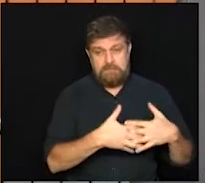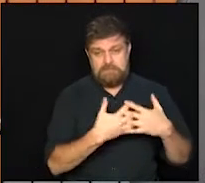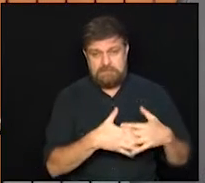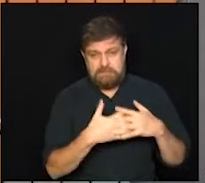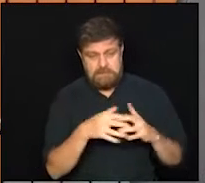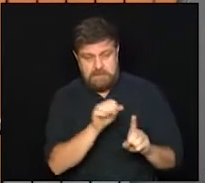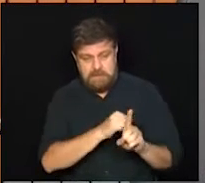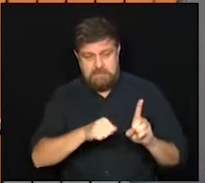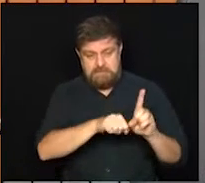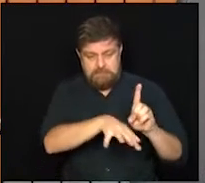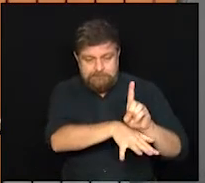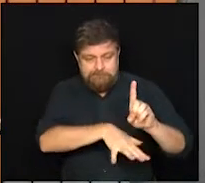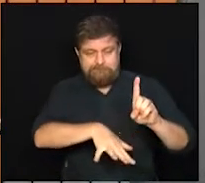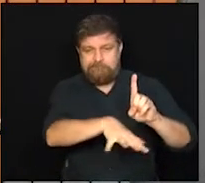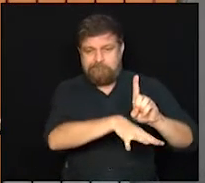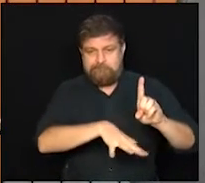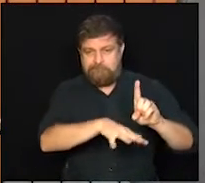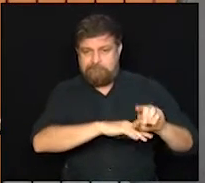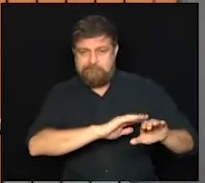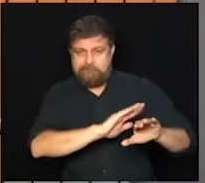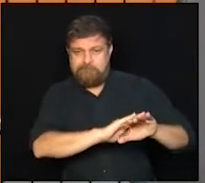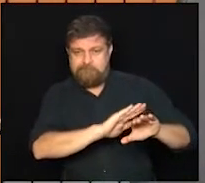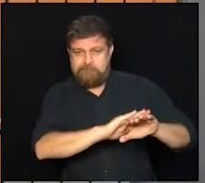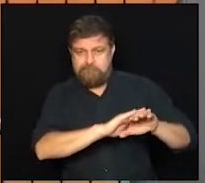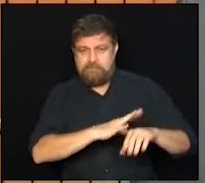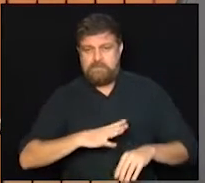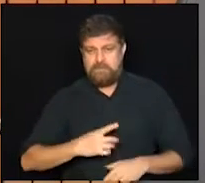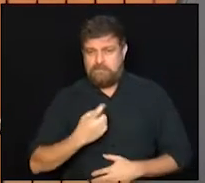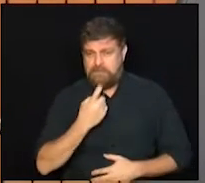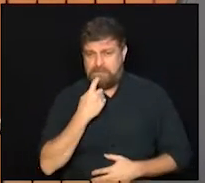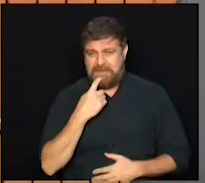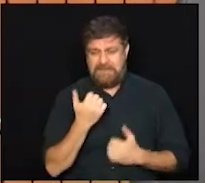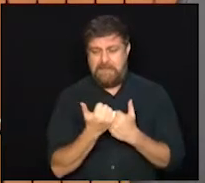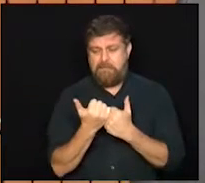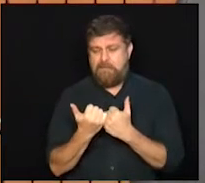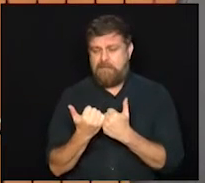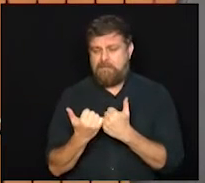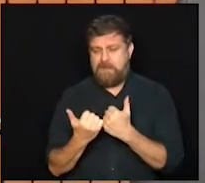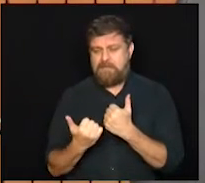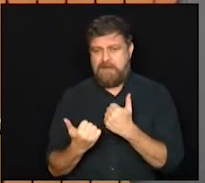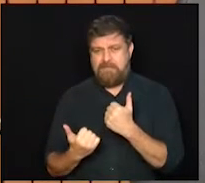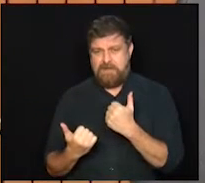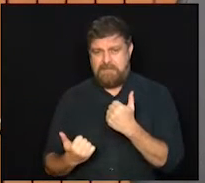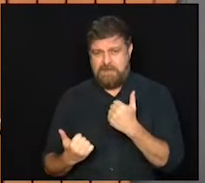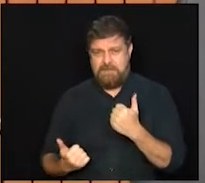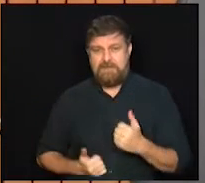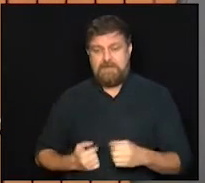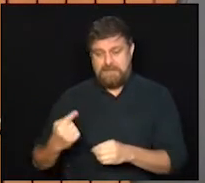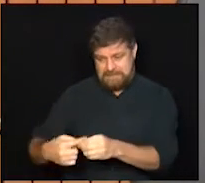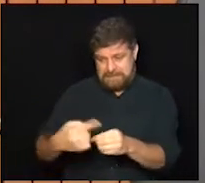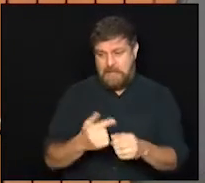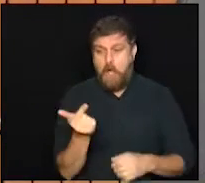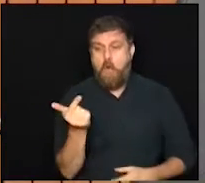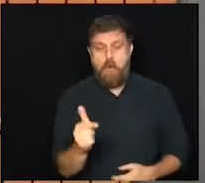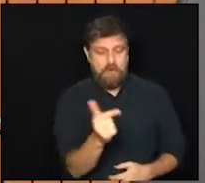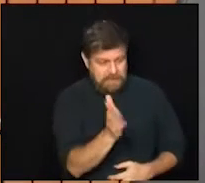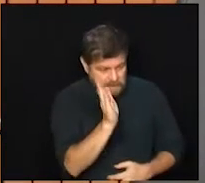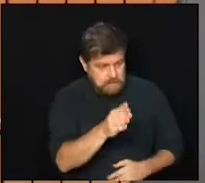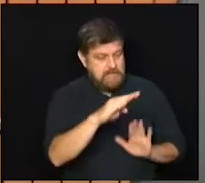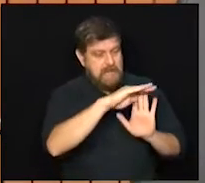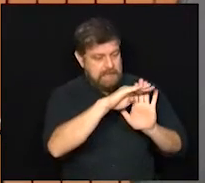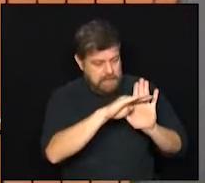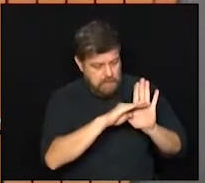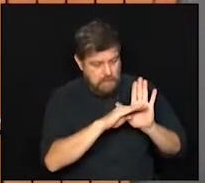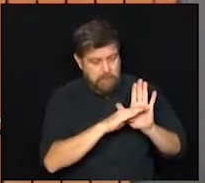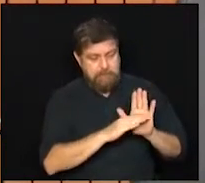à sociedade civil. Campinas está atrasada nessa discussão. Várias outras cidades já possuem o Plano Municipal